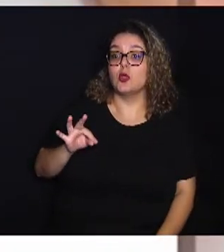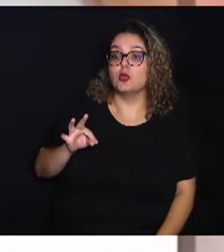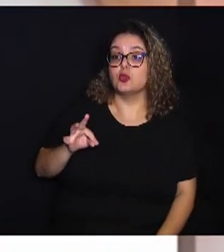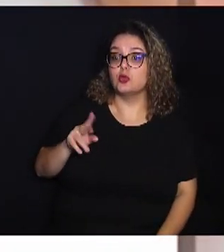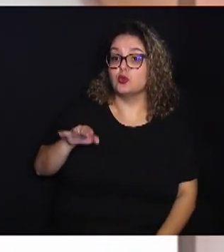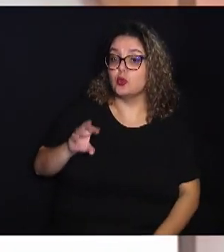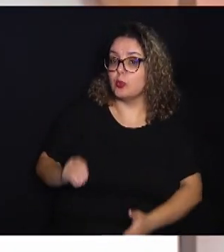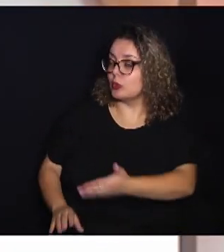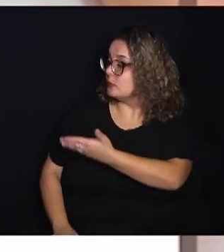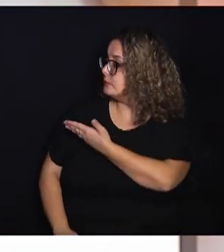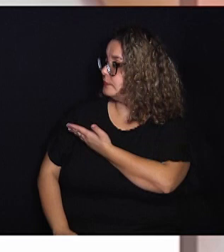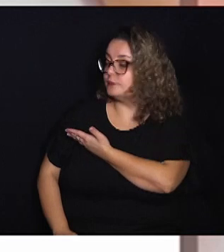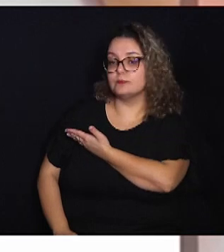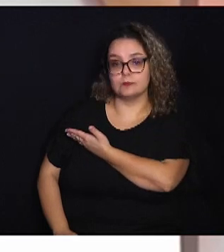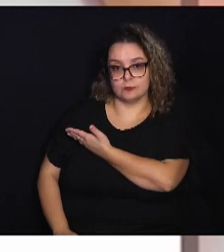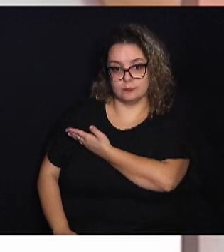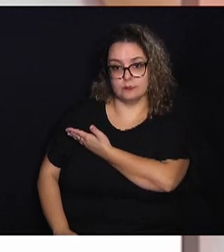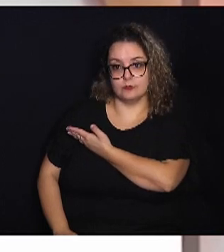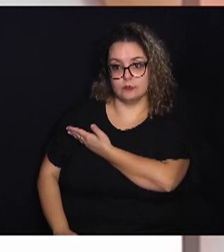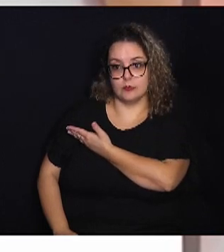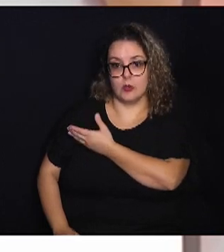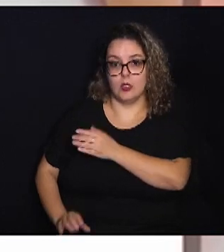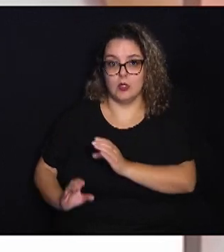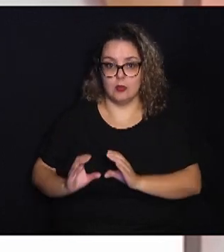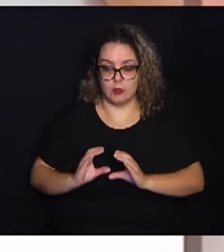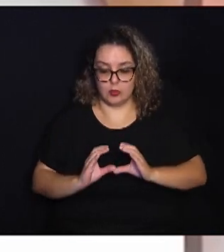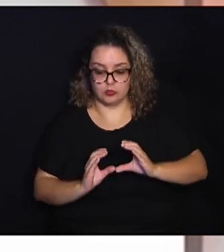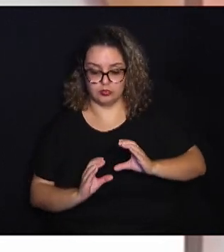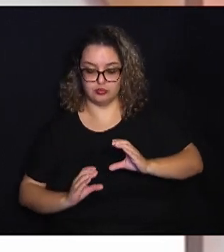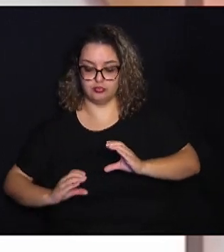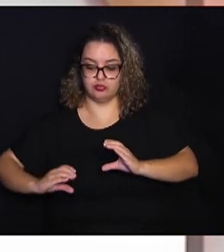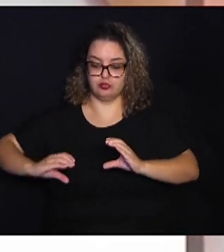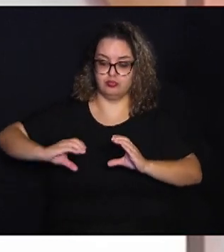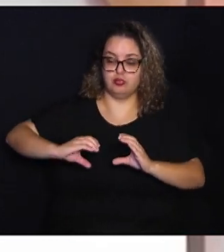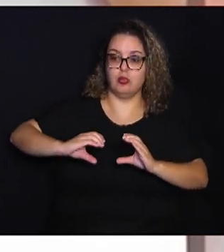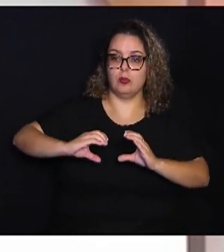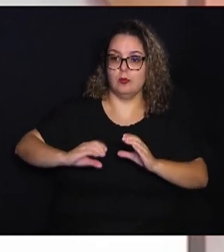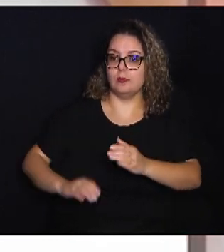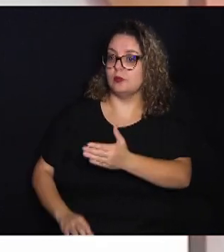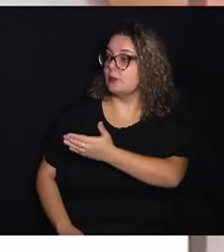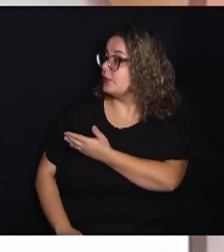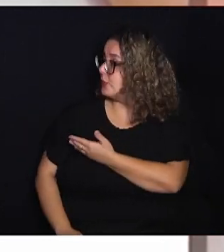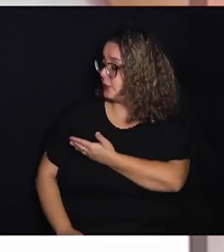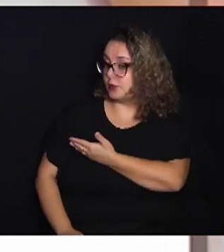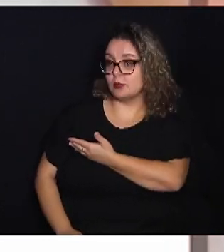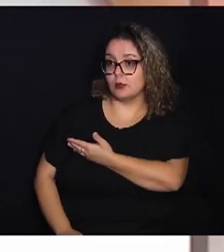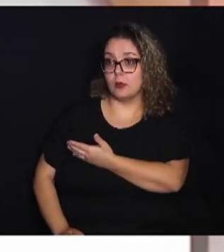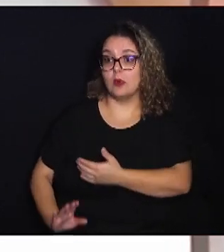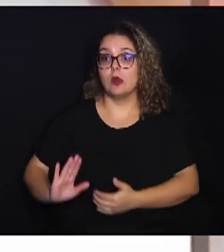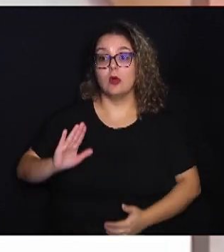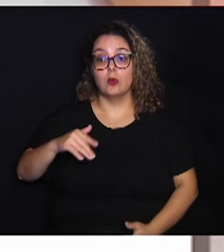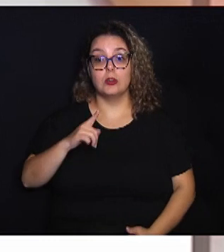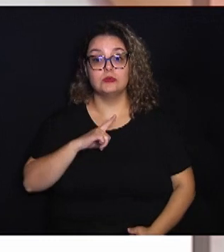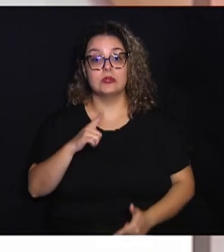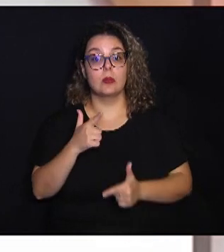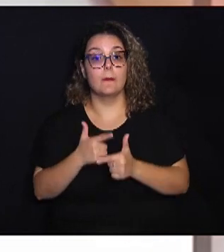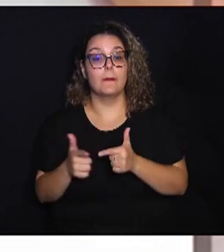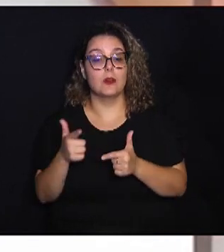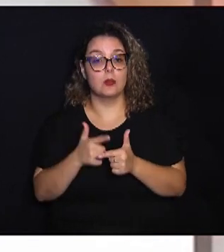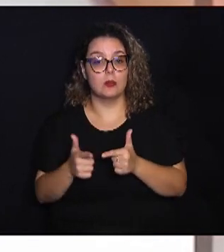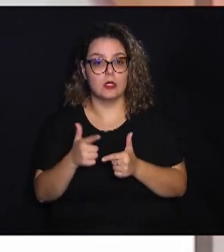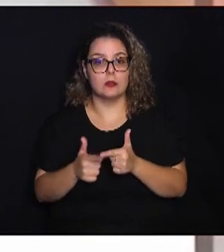é uma placa que vai se dobrar e formar um tubo. Quando você tem problemas